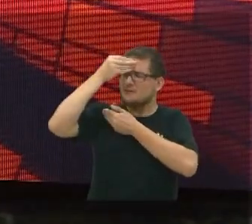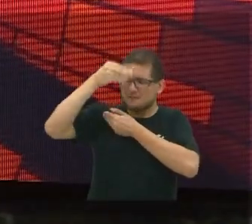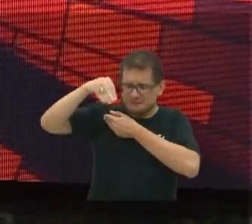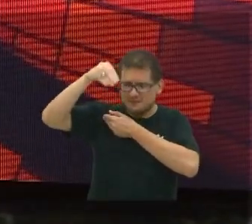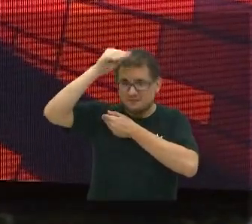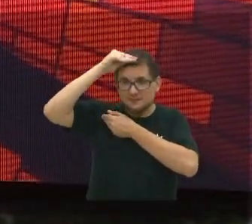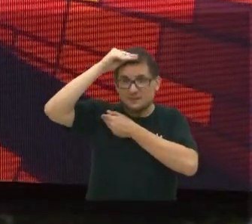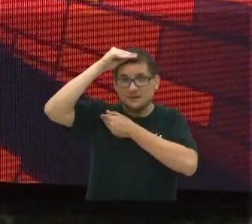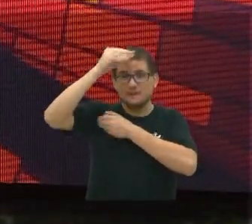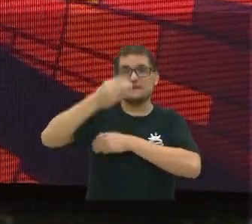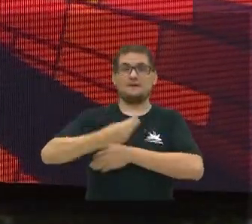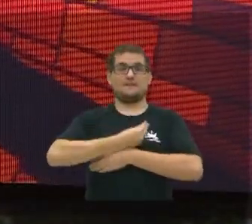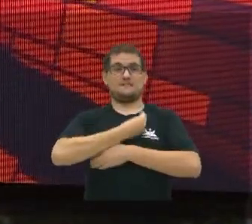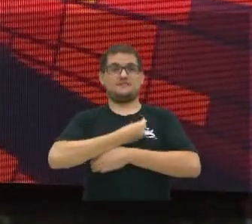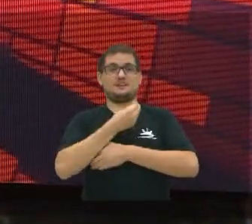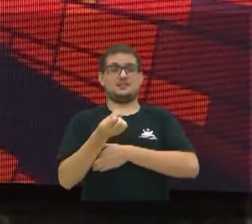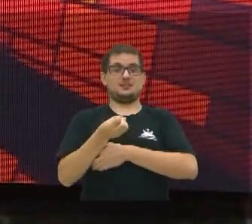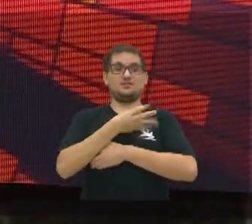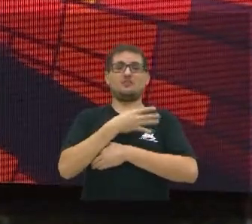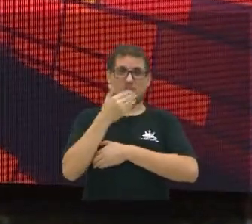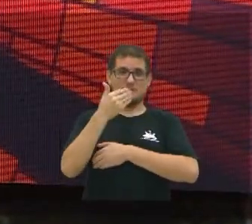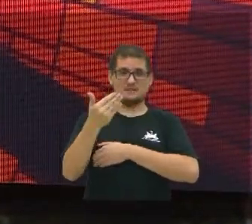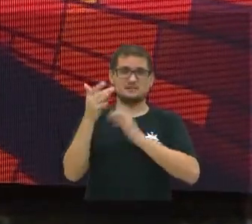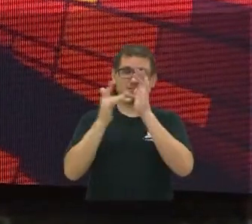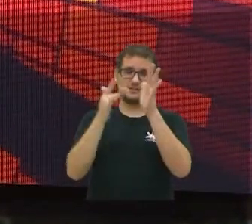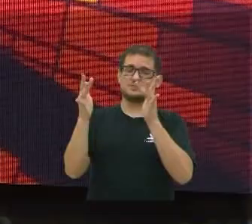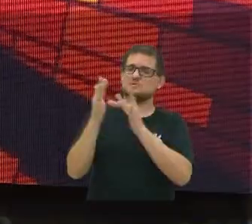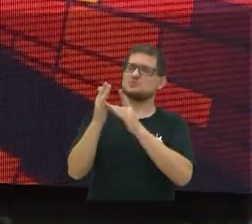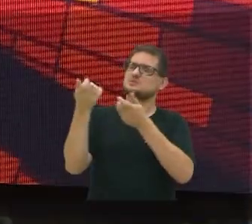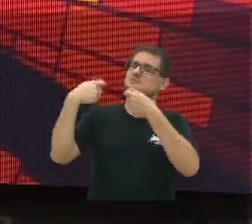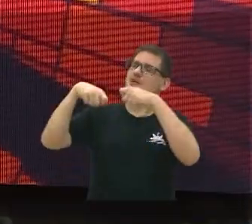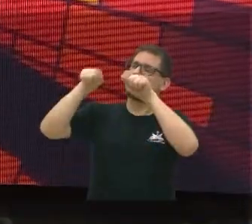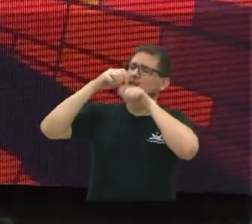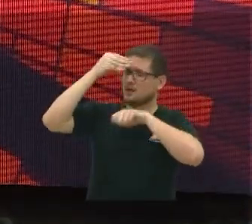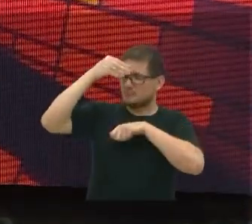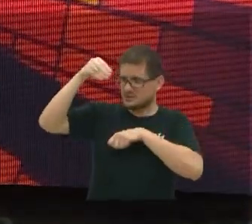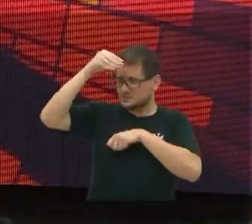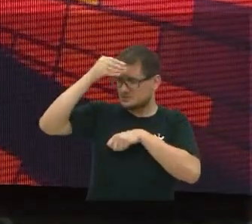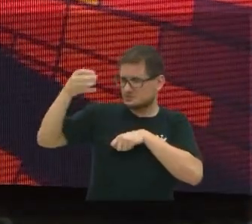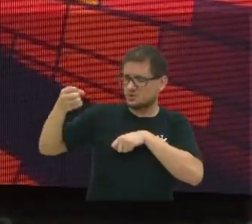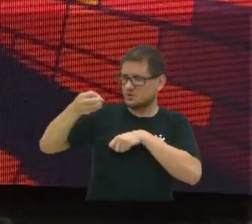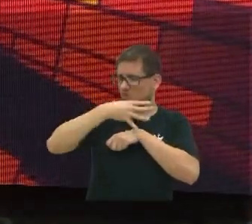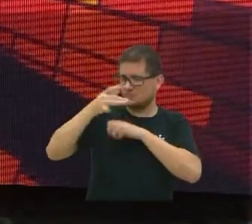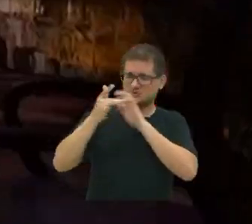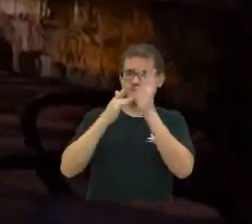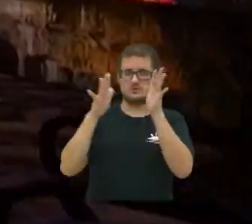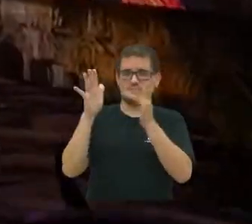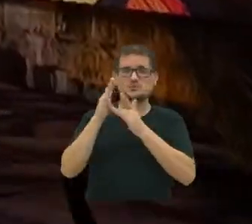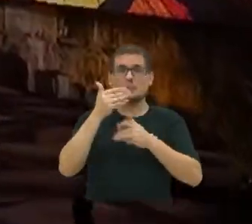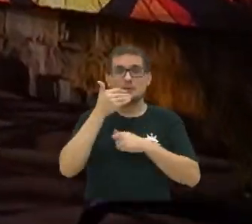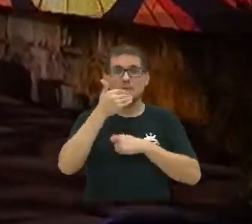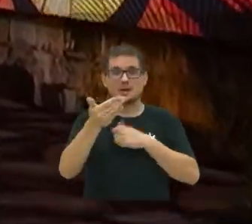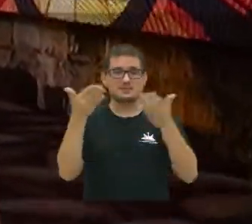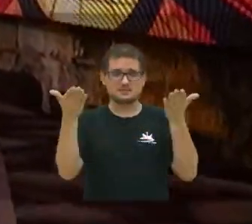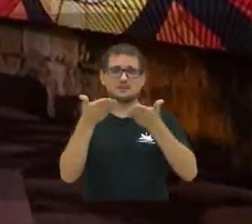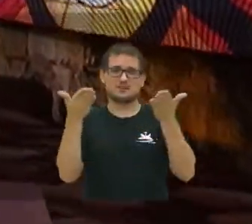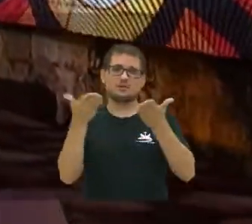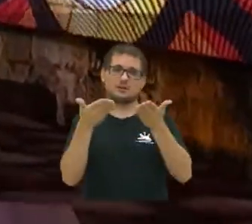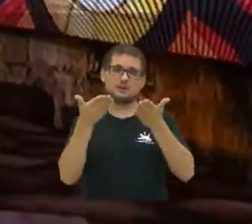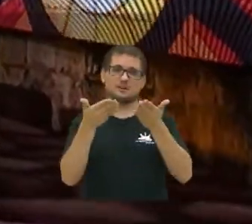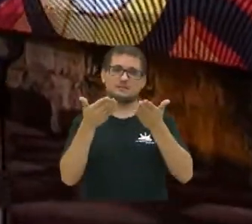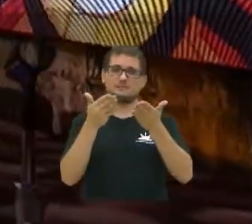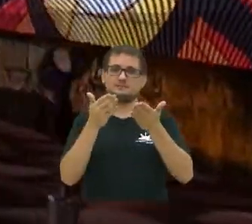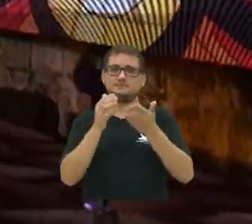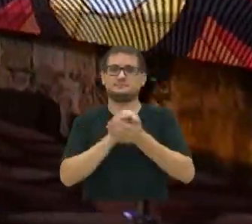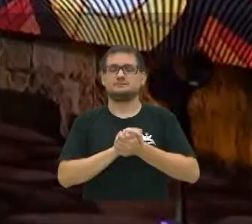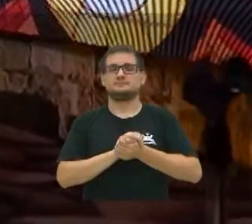batismo, renova meu batismo, Jesus. Renova o meu batismo, Jesus. Peça isso, meu filho.